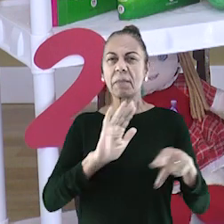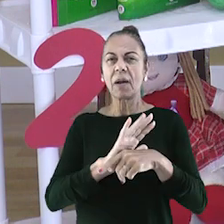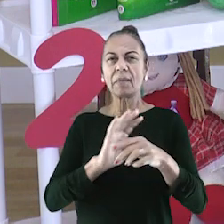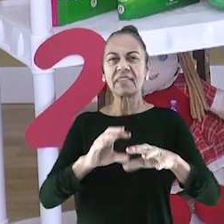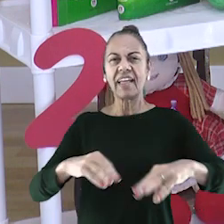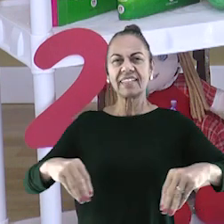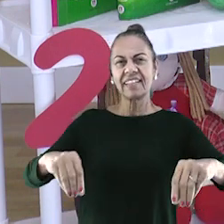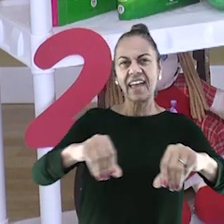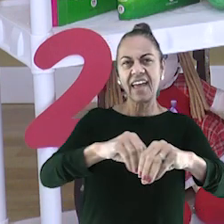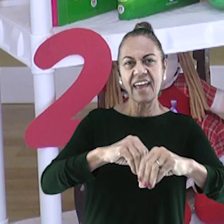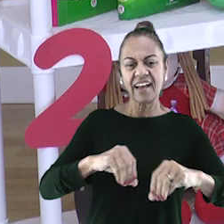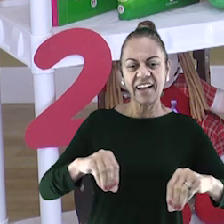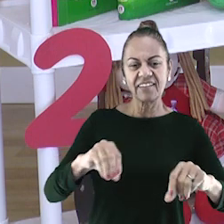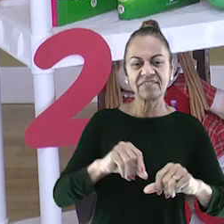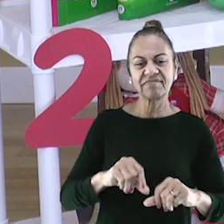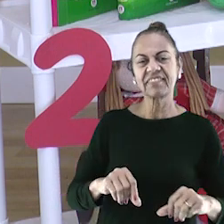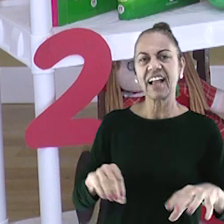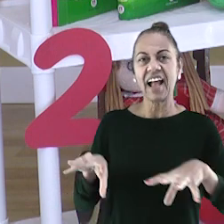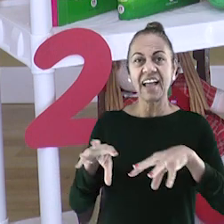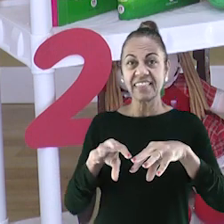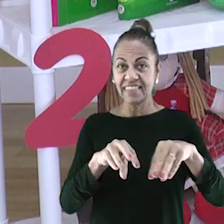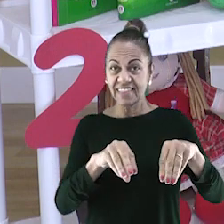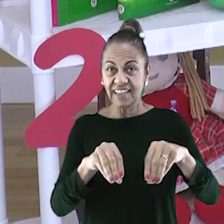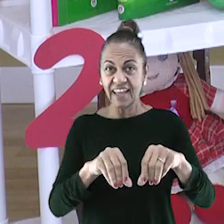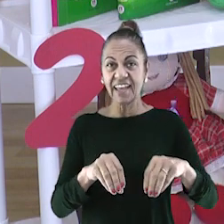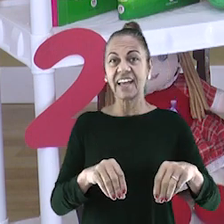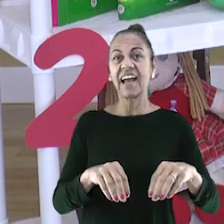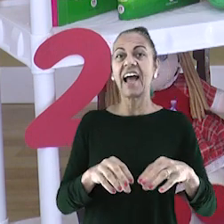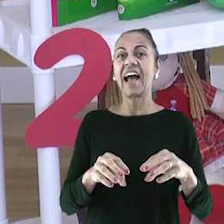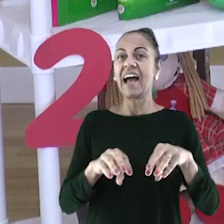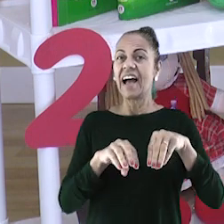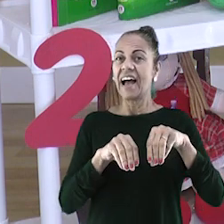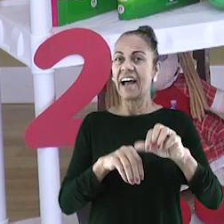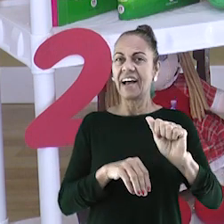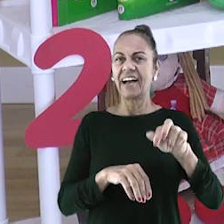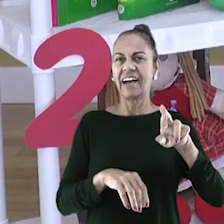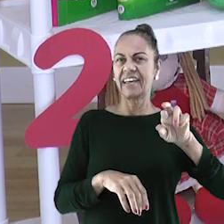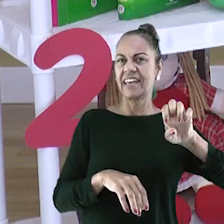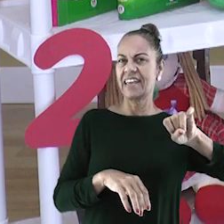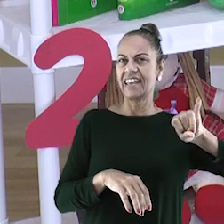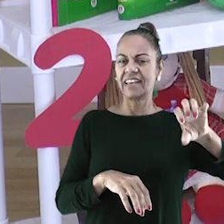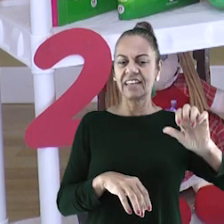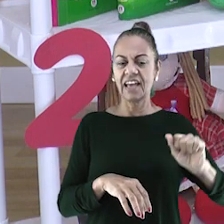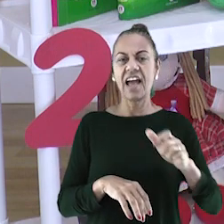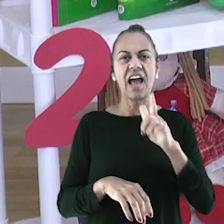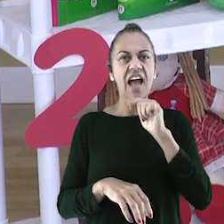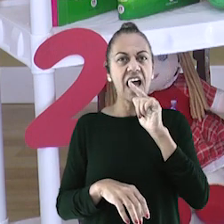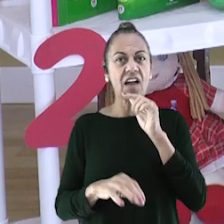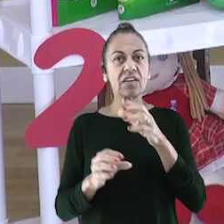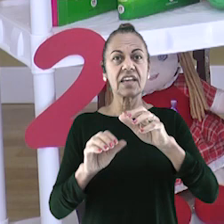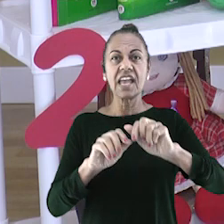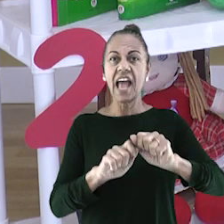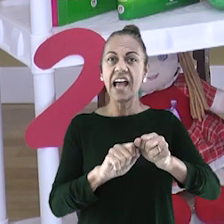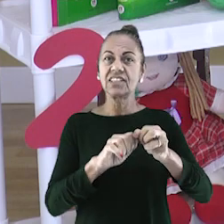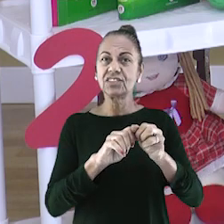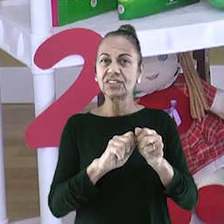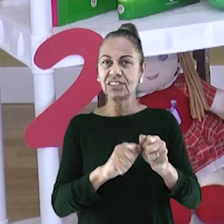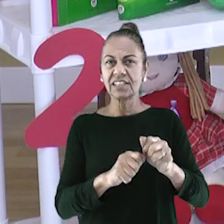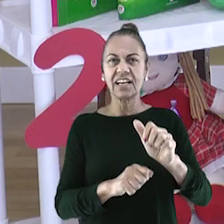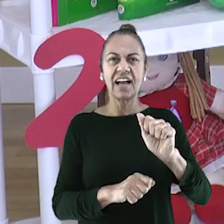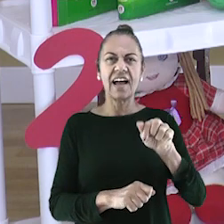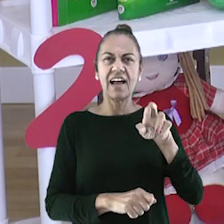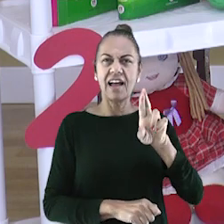antes de começarmos a experimentar tudo isso aqui, vai lá, acessa o QR Code da lista de presença apontando a câmera do seu